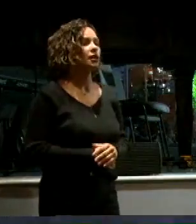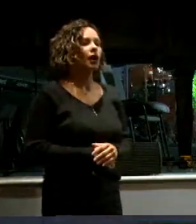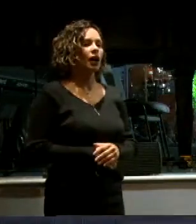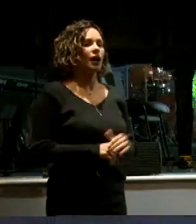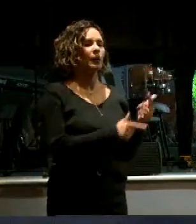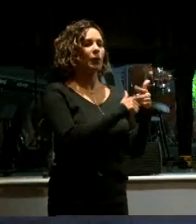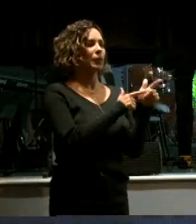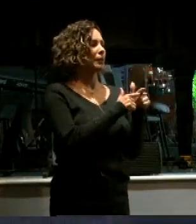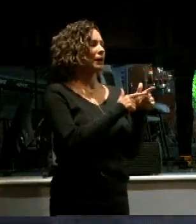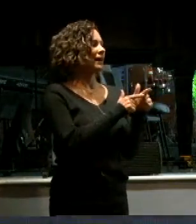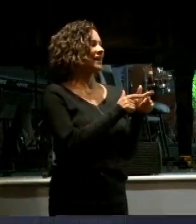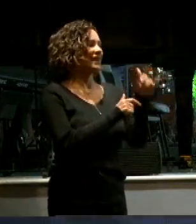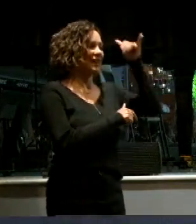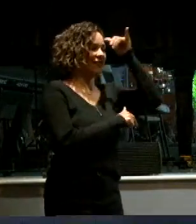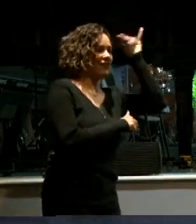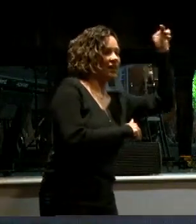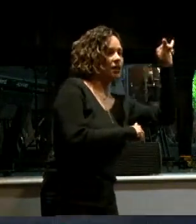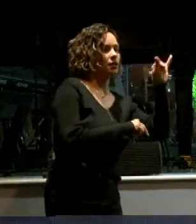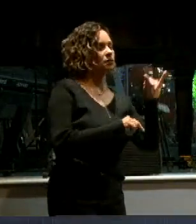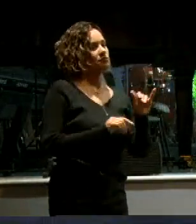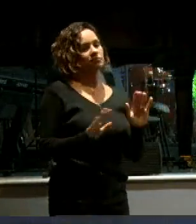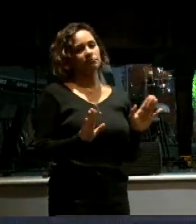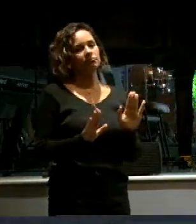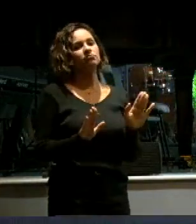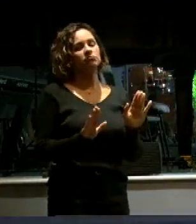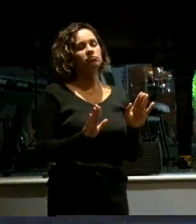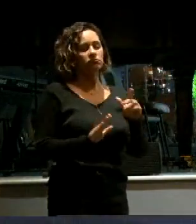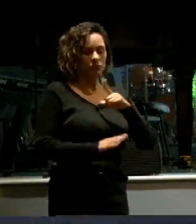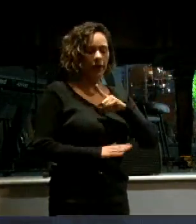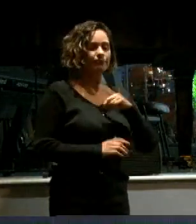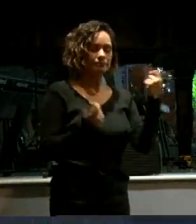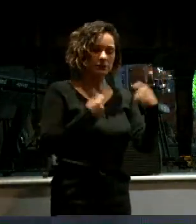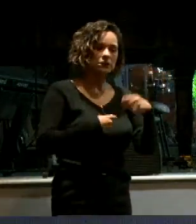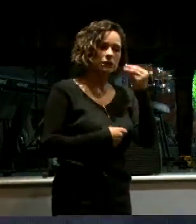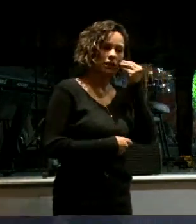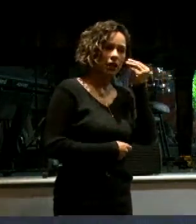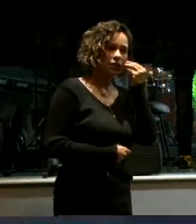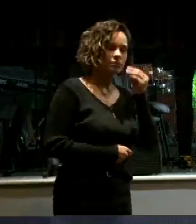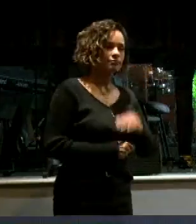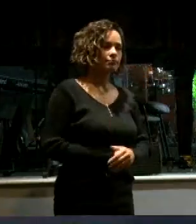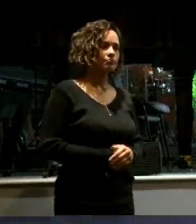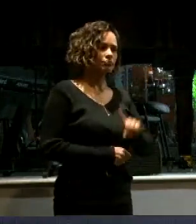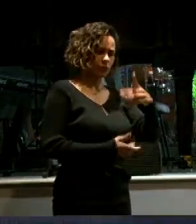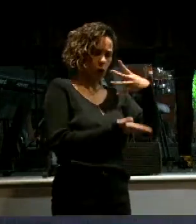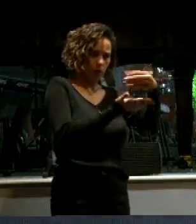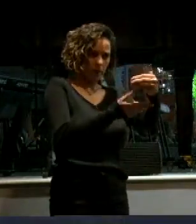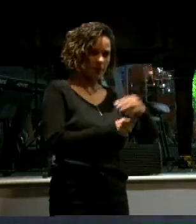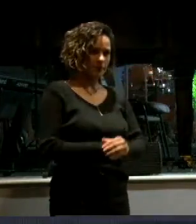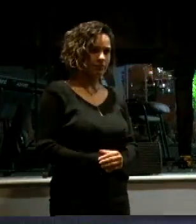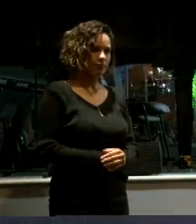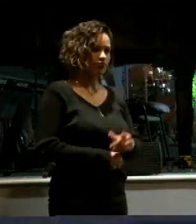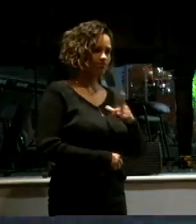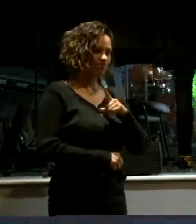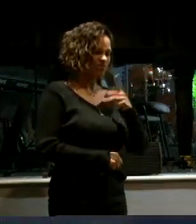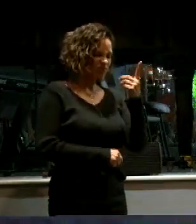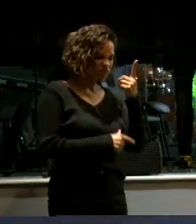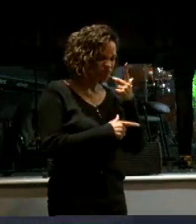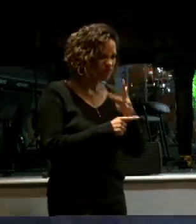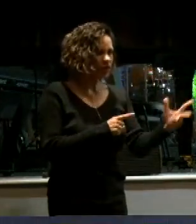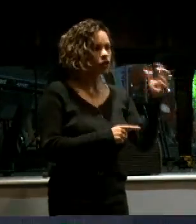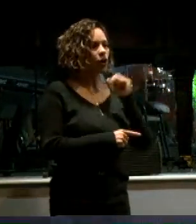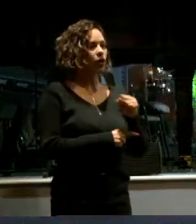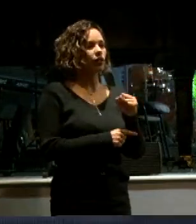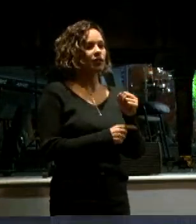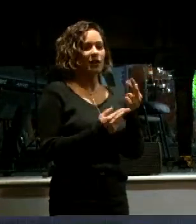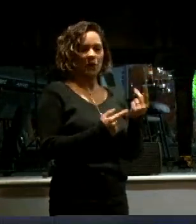pelo teste, em nome de Jesus. Diga assim: uma grande vitória, como a do Egito, por